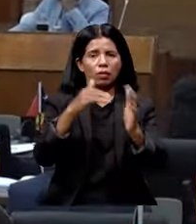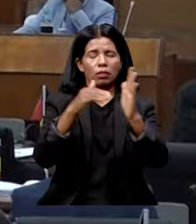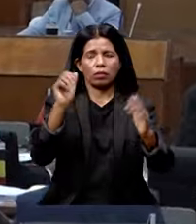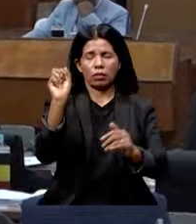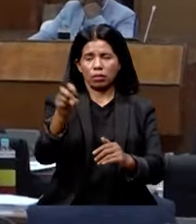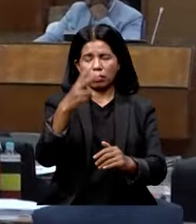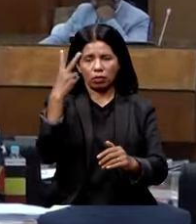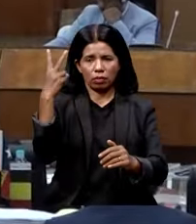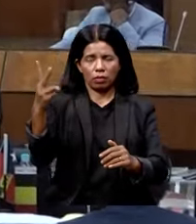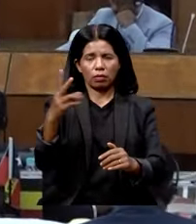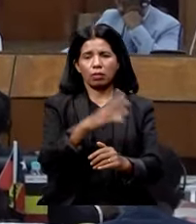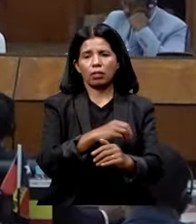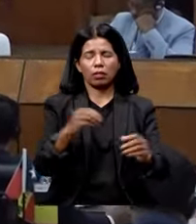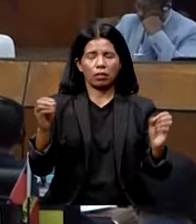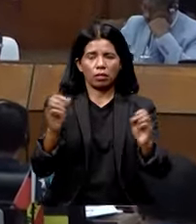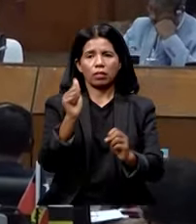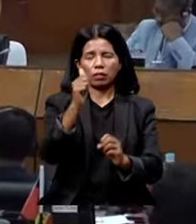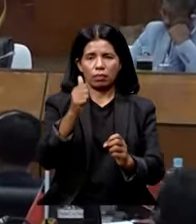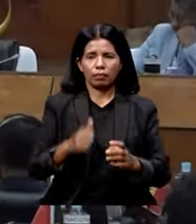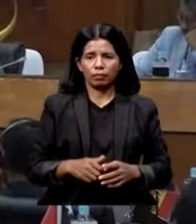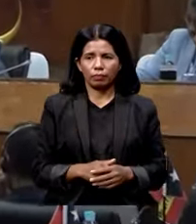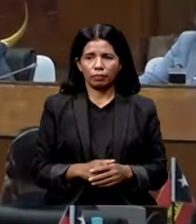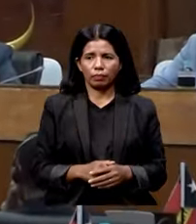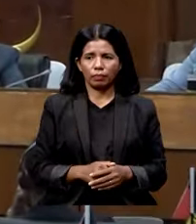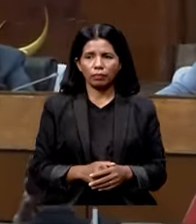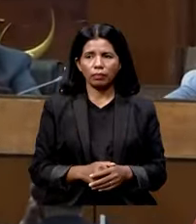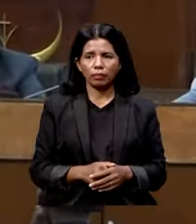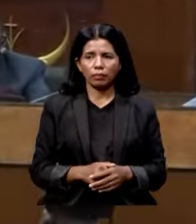Sanulo Rua, na abstenção de Sanulo. Adriano Verdial, Marito da Costa, ZMN.